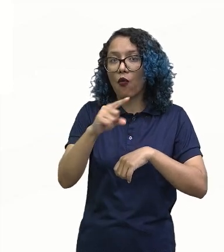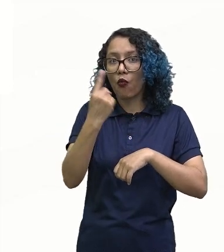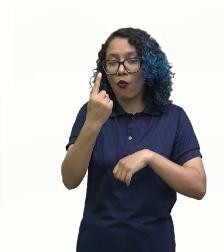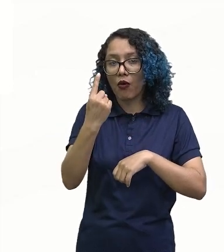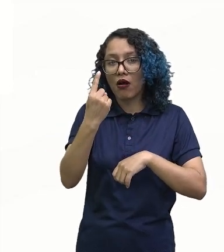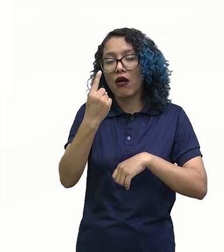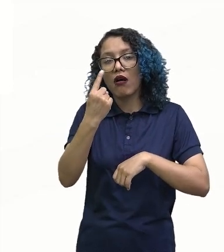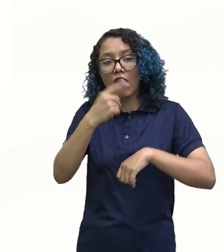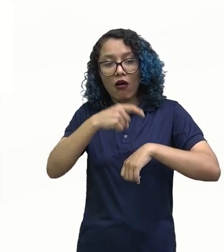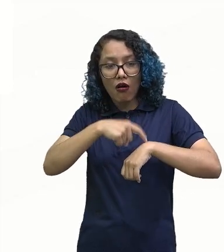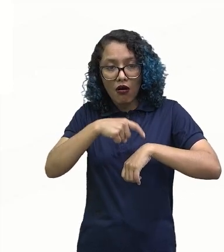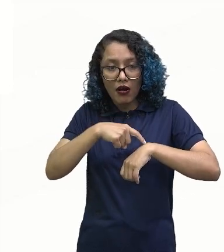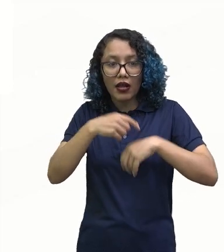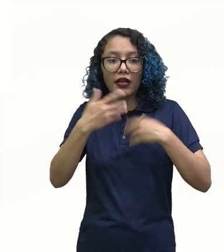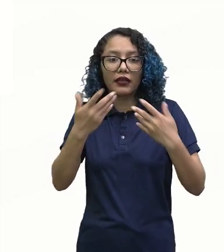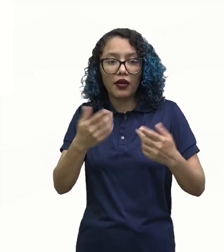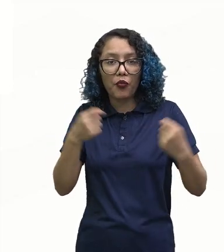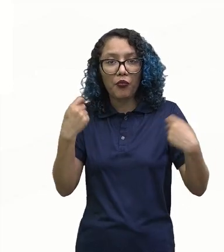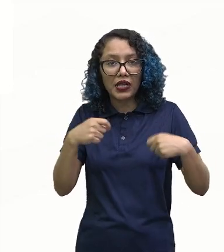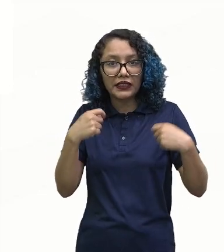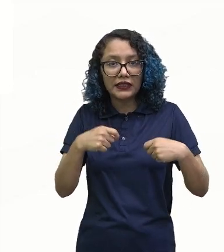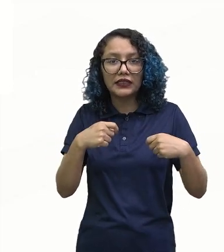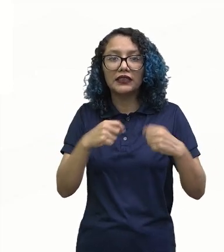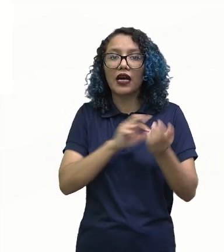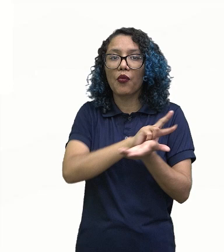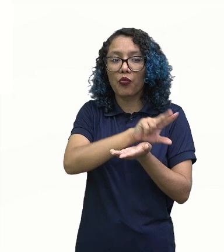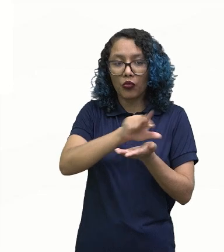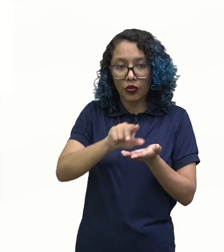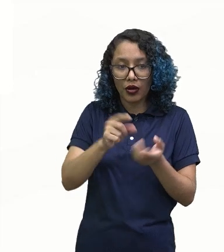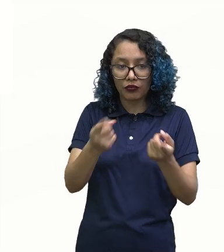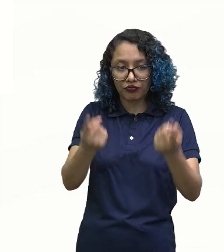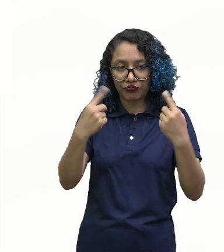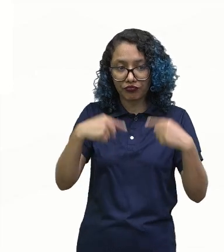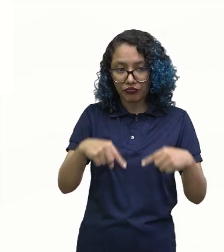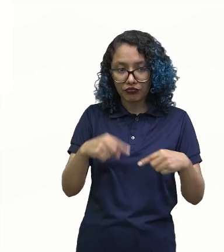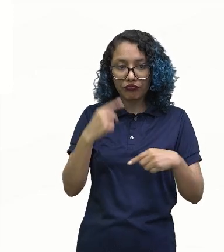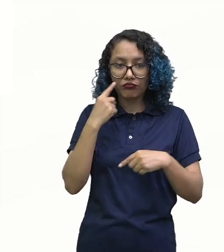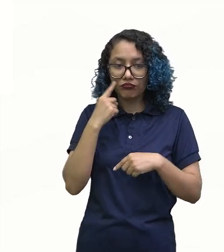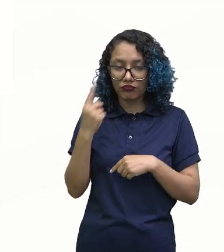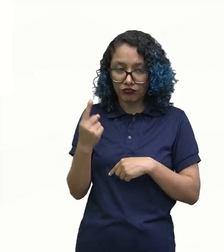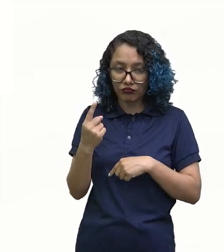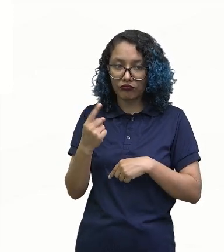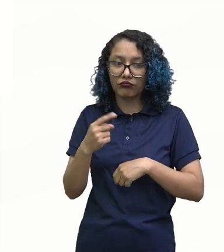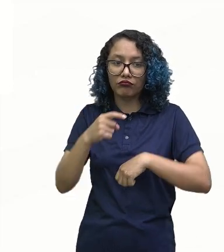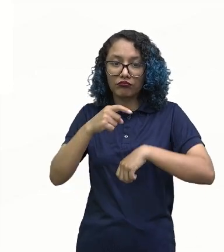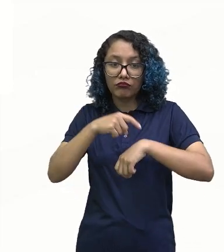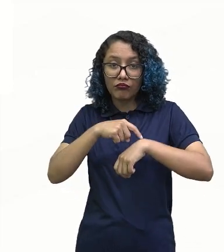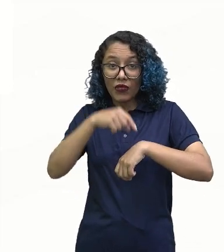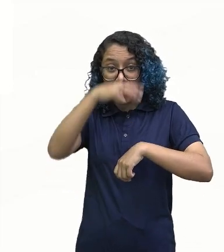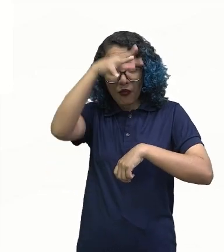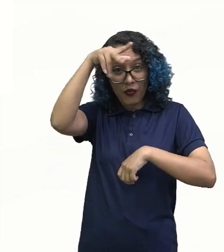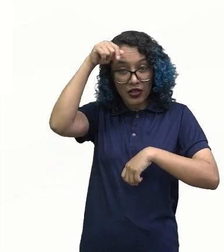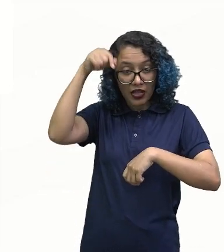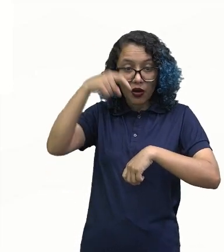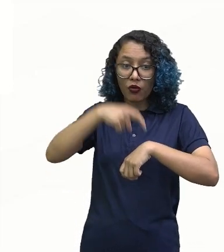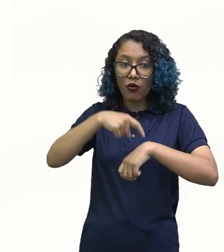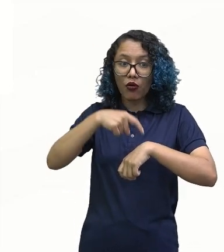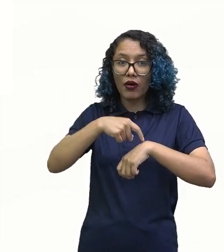no plural. São 12 horas em Manaus. O verbo fica no plural também,